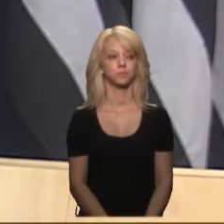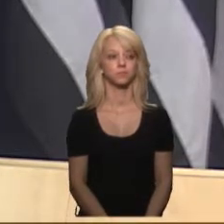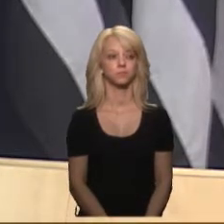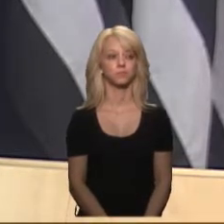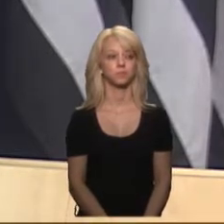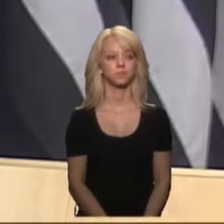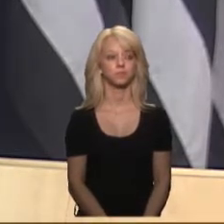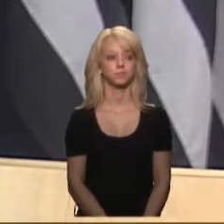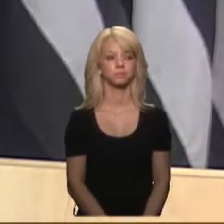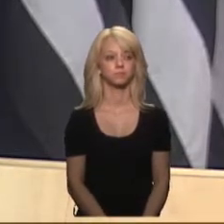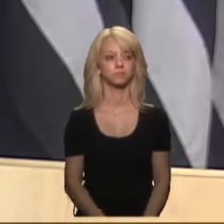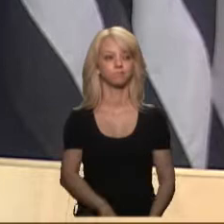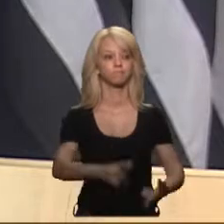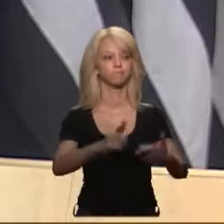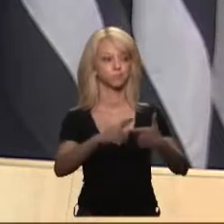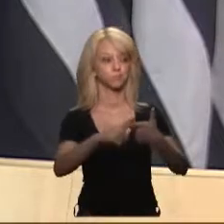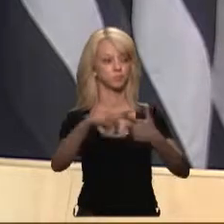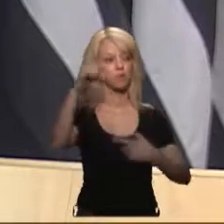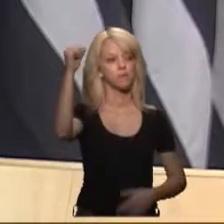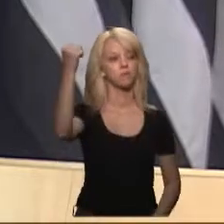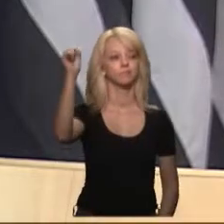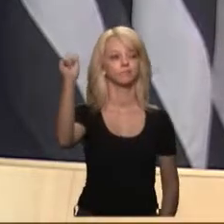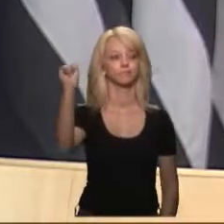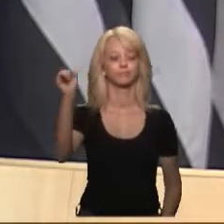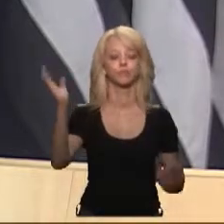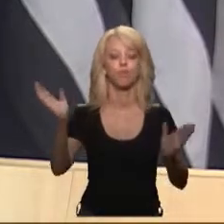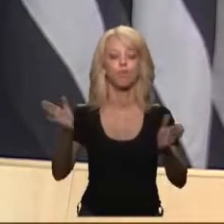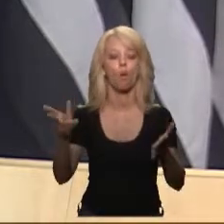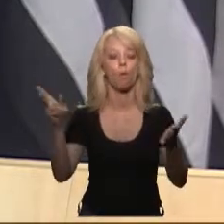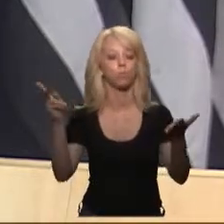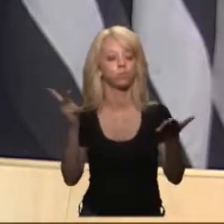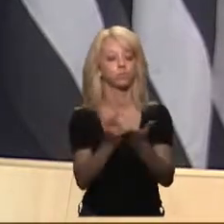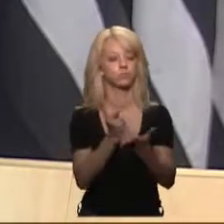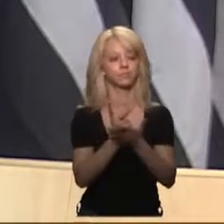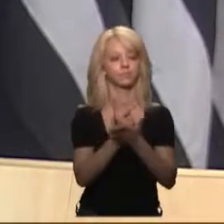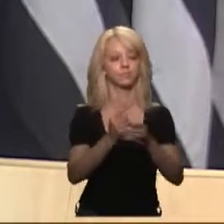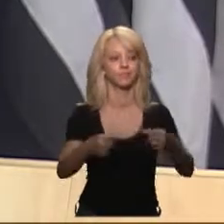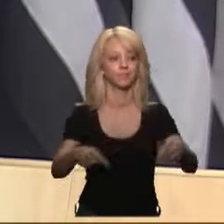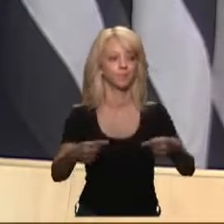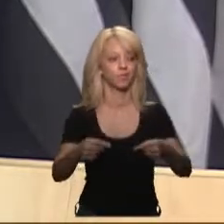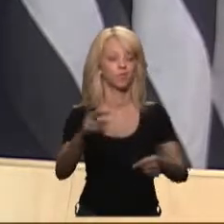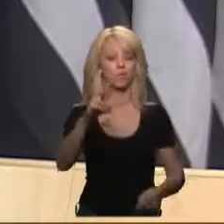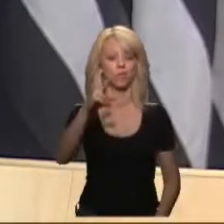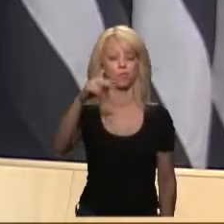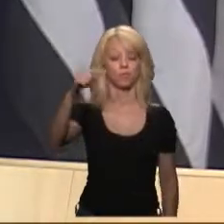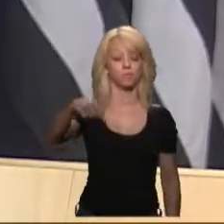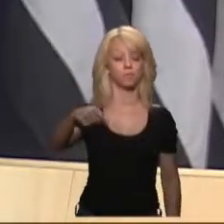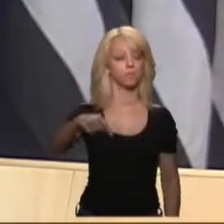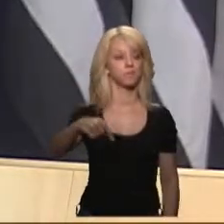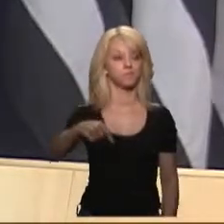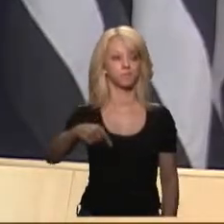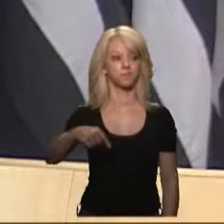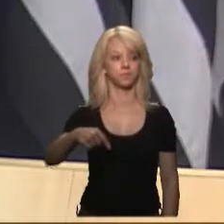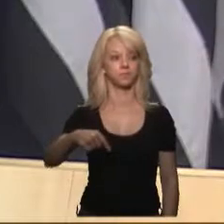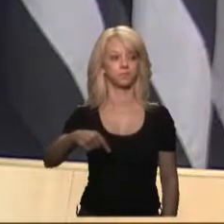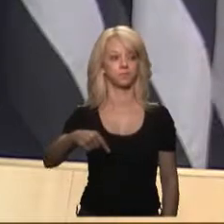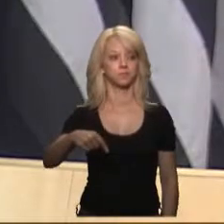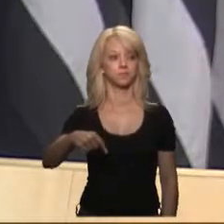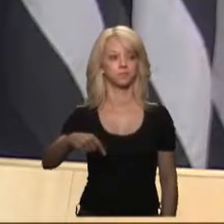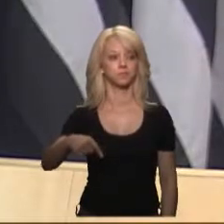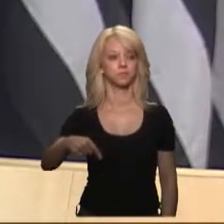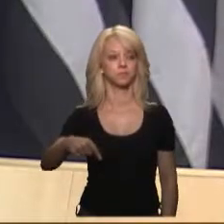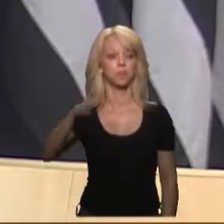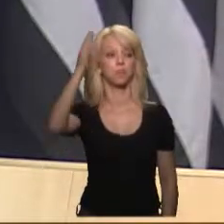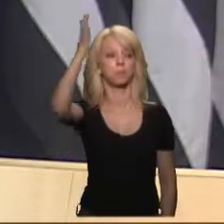Supremo Tribunal Federal dizendo o seguinte, Taubaté tem sim, os editais de Taubaté têm que prever isenção